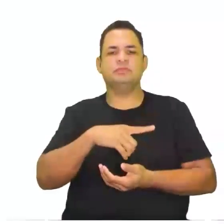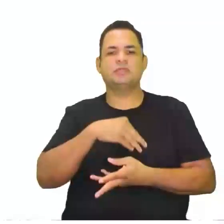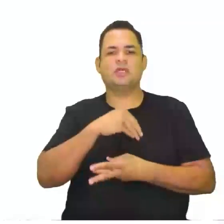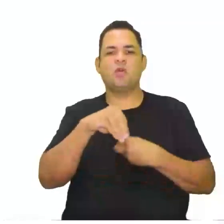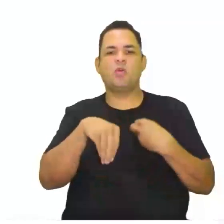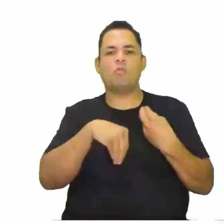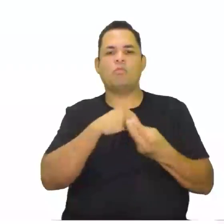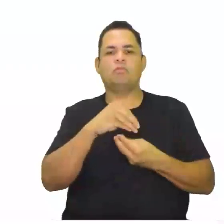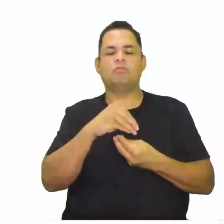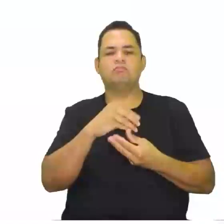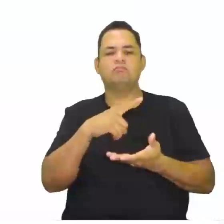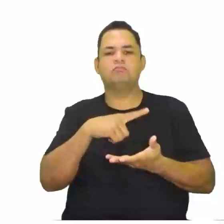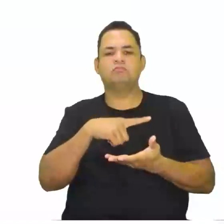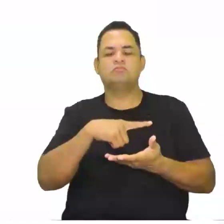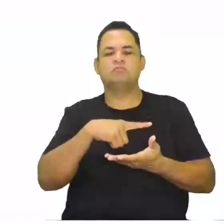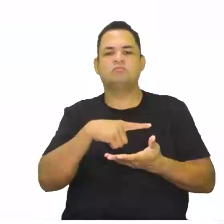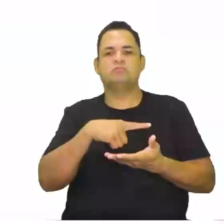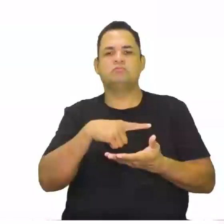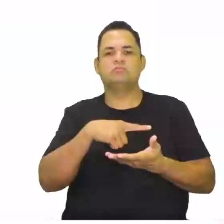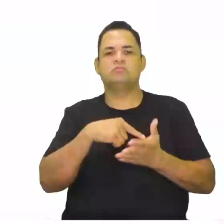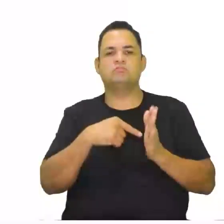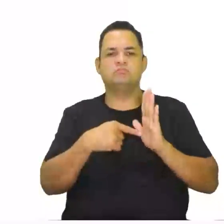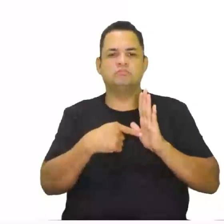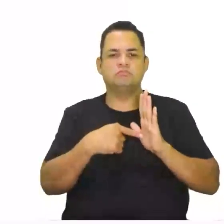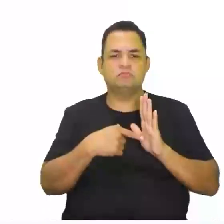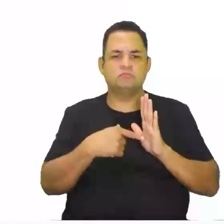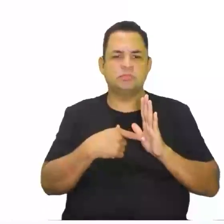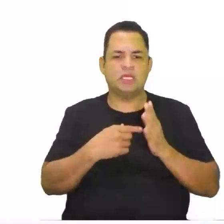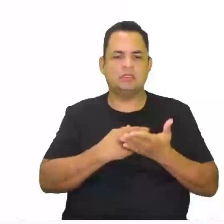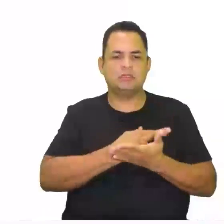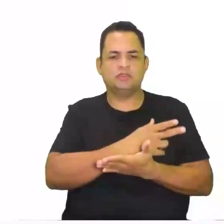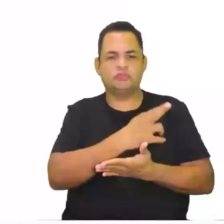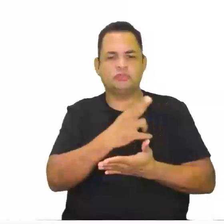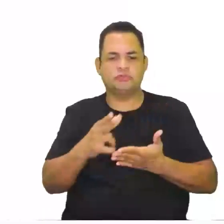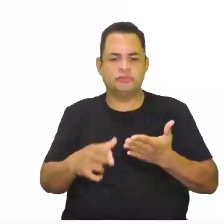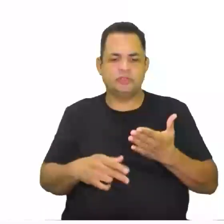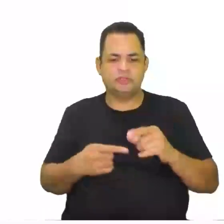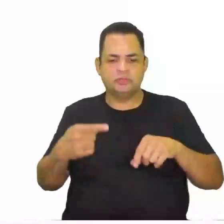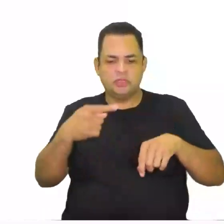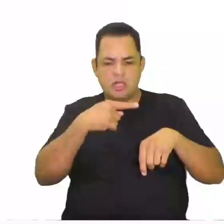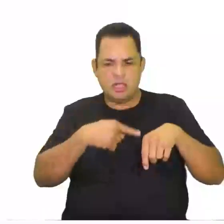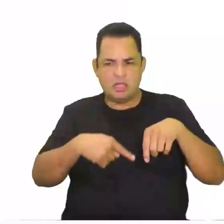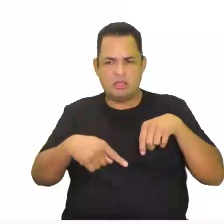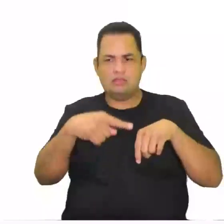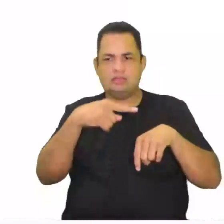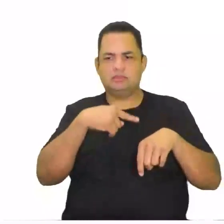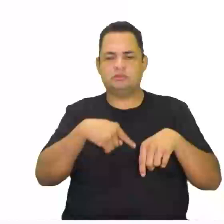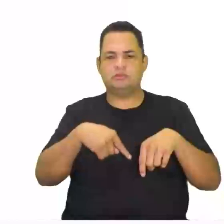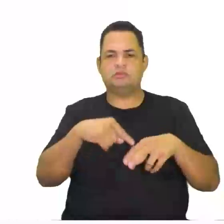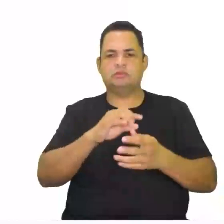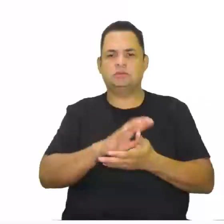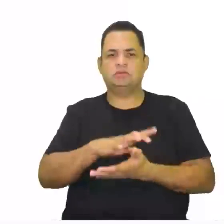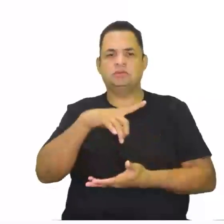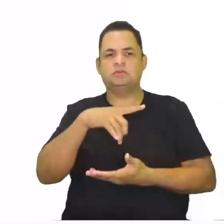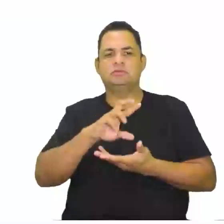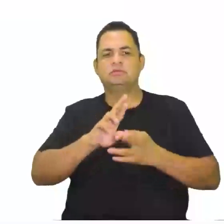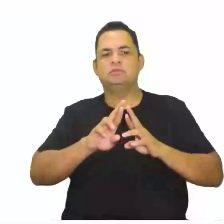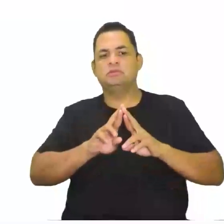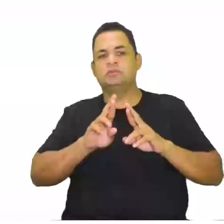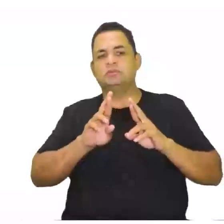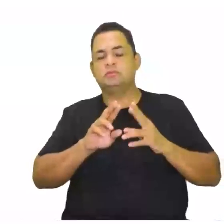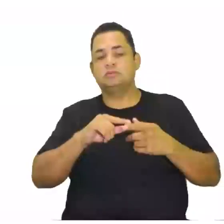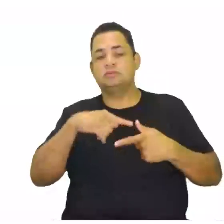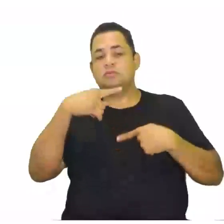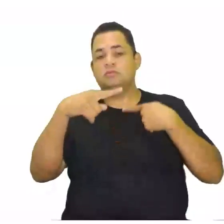compostos aromáticos que têm a presença de vários anéis, tá? Vários anéis. Depois,